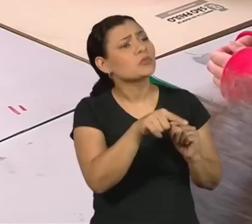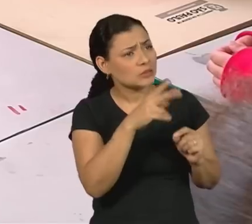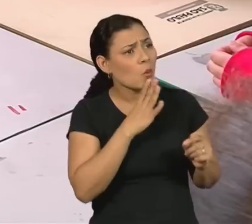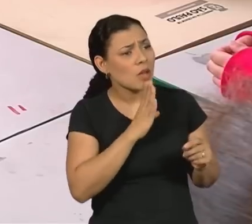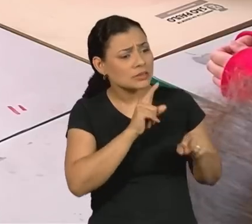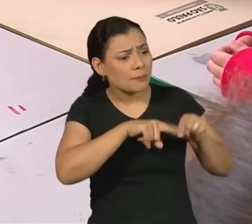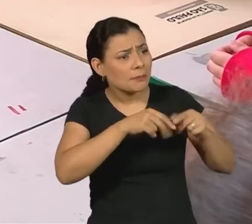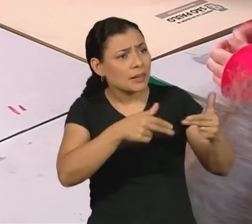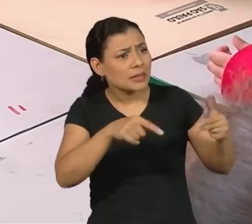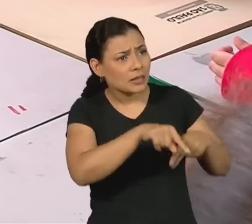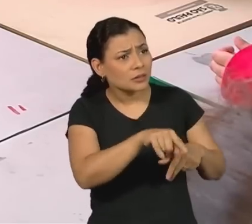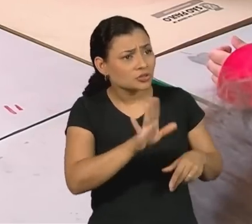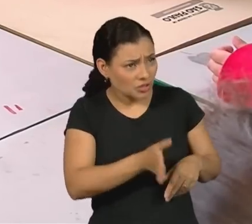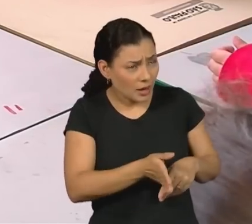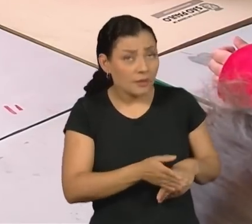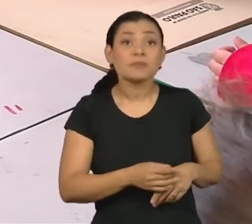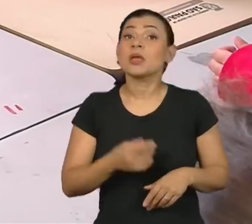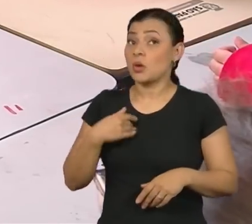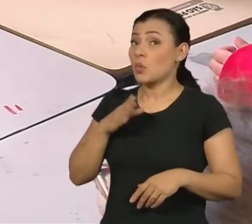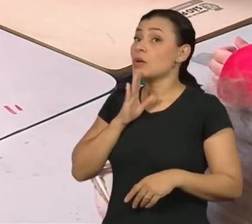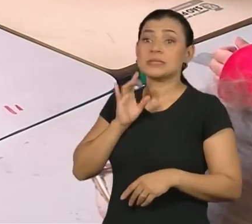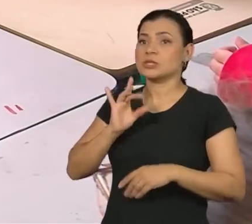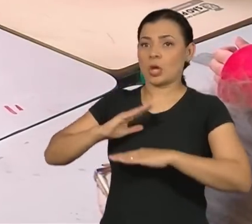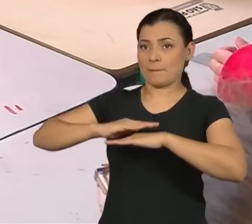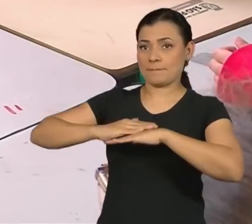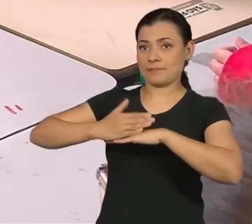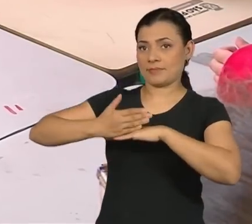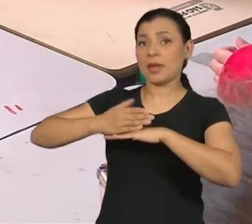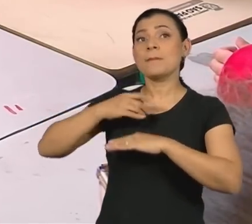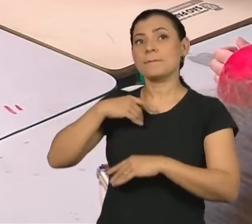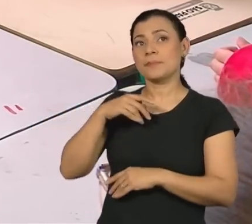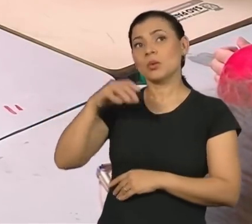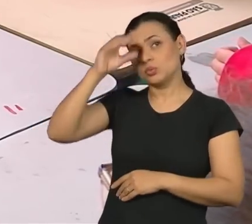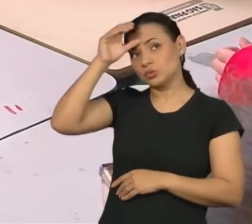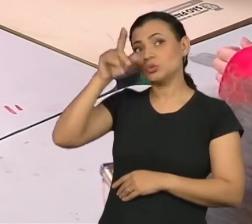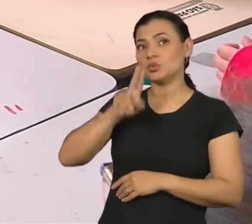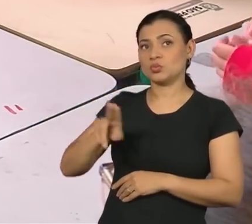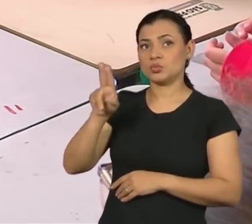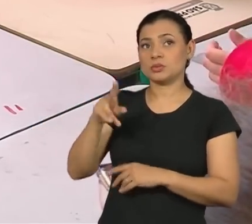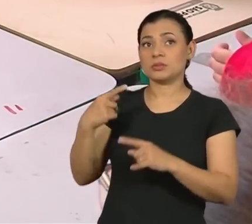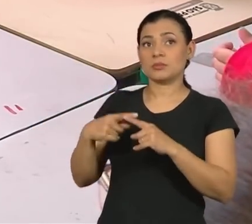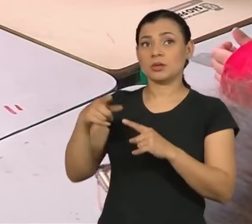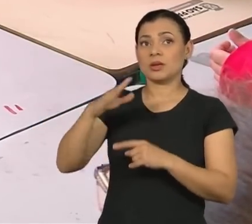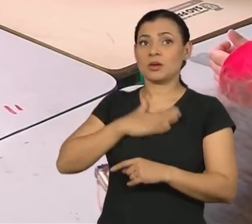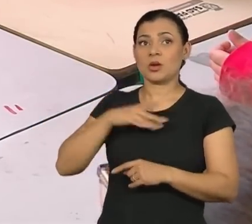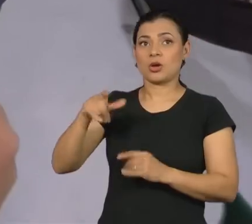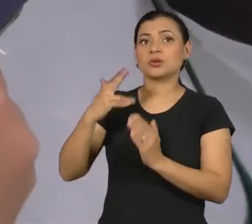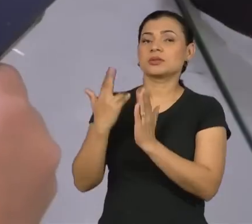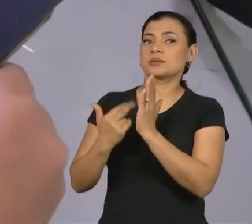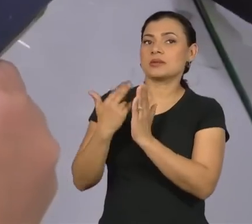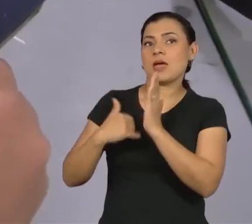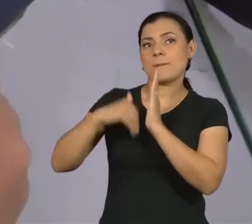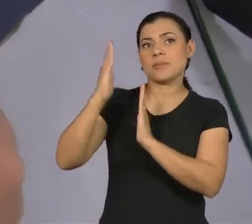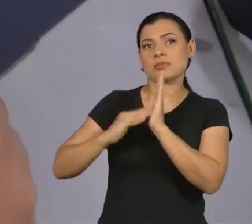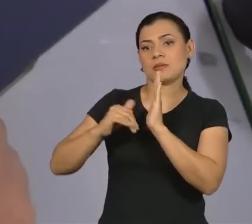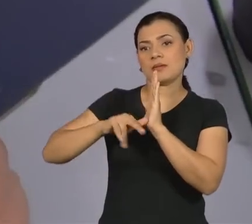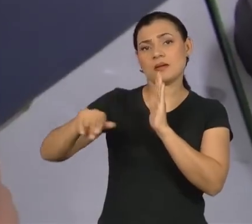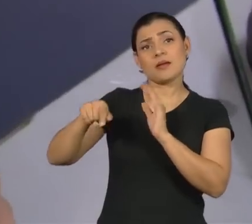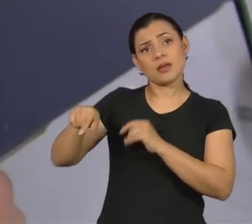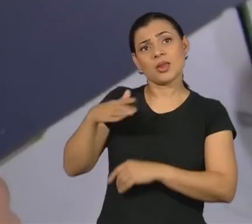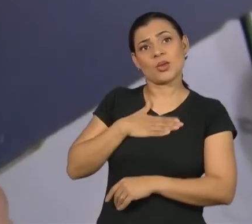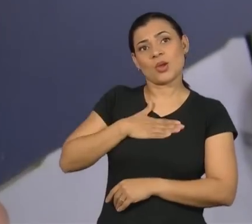ferramentas? Uma delas, que era a prancha, que meu tio utiliza muito, porque ele gosta de pintar, desenhar. Ele